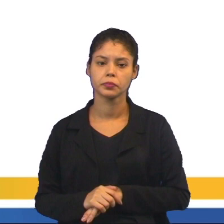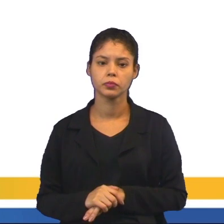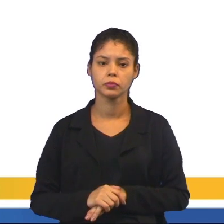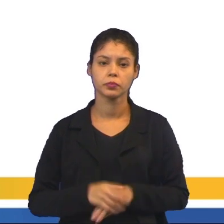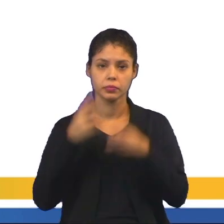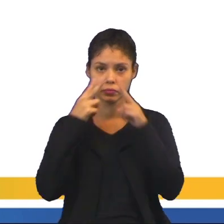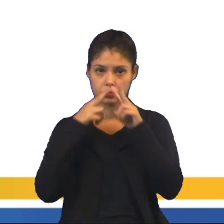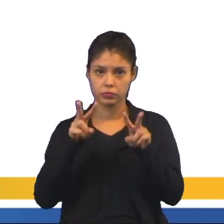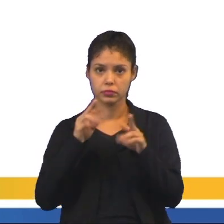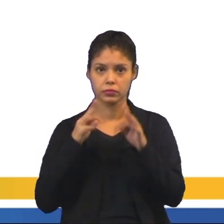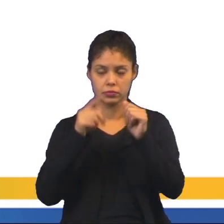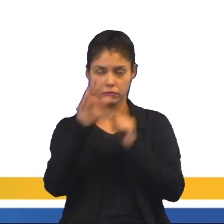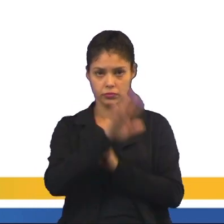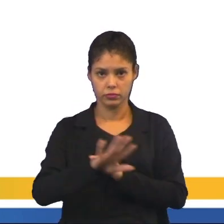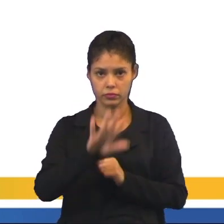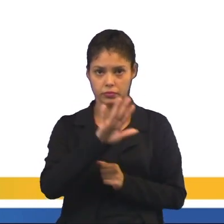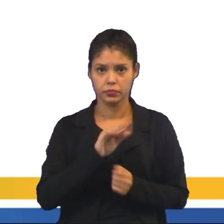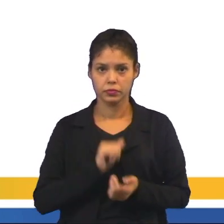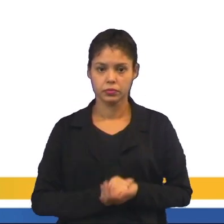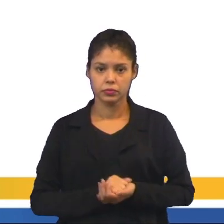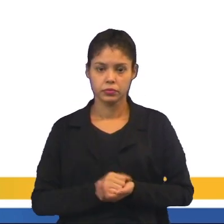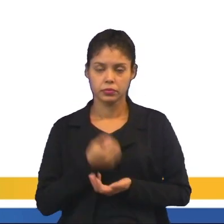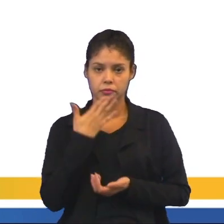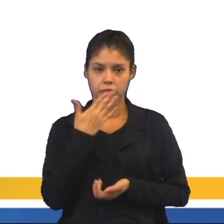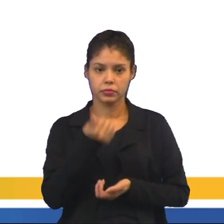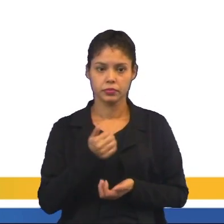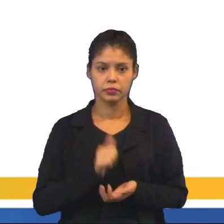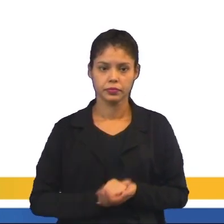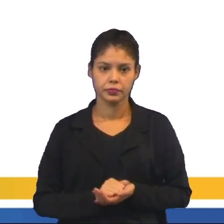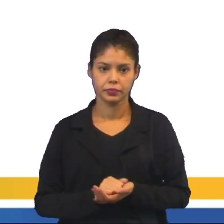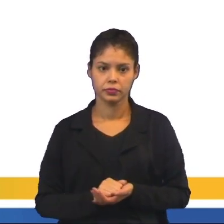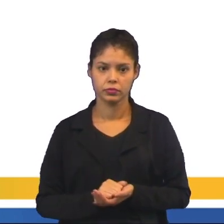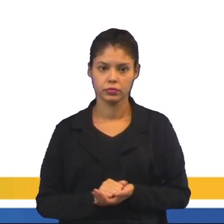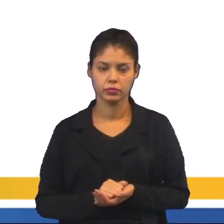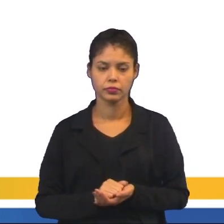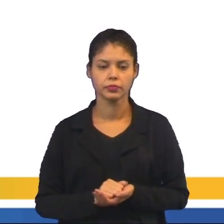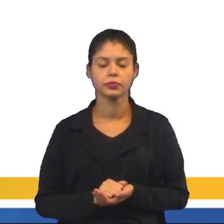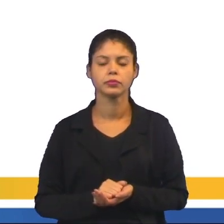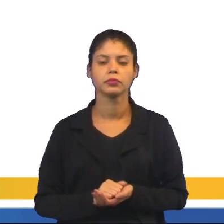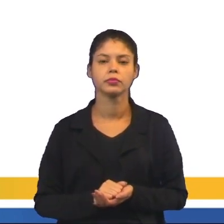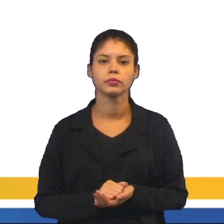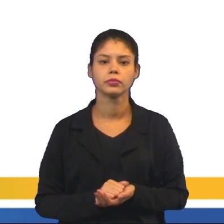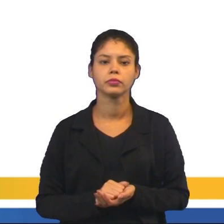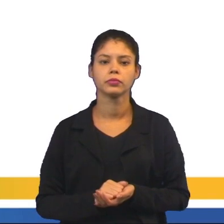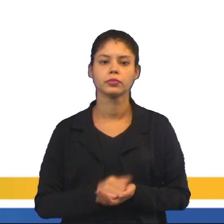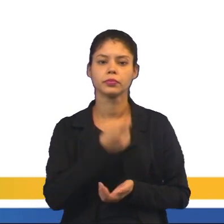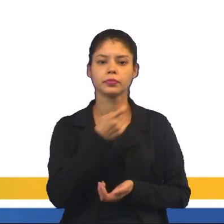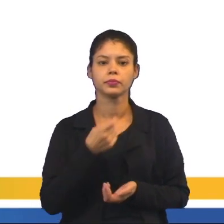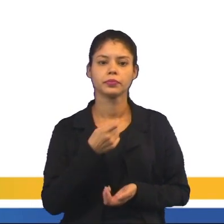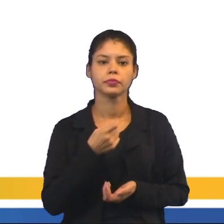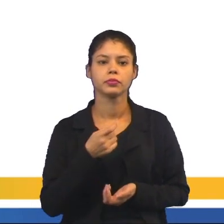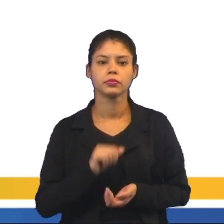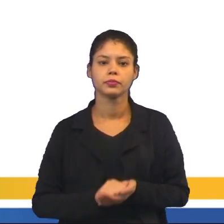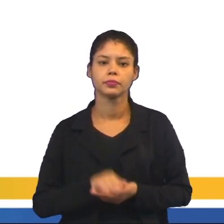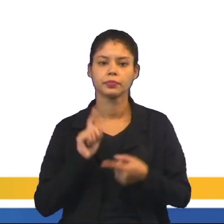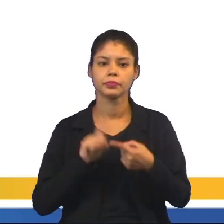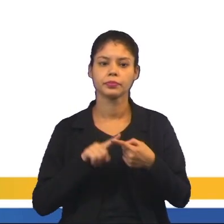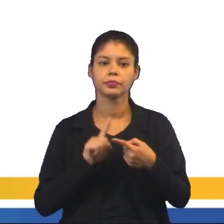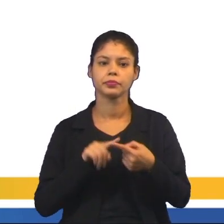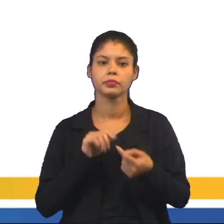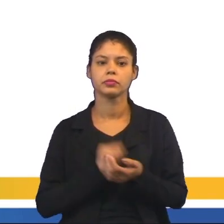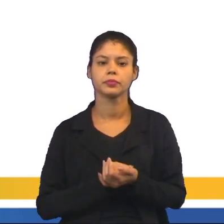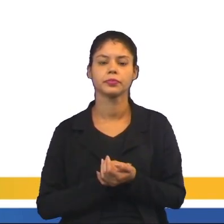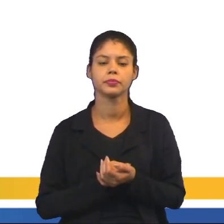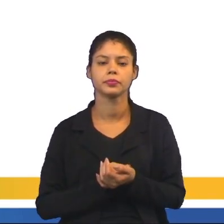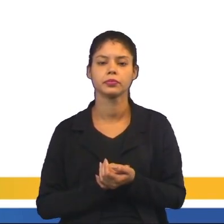aí uma visão do todo na questão. Tudo bem? Então, eu deixei ali embaixo. X, que é o meu primeiro passo,